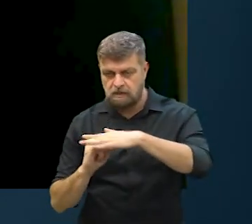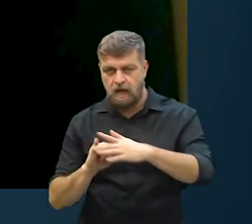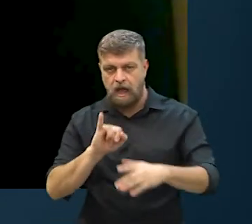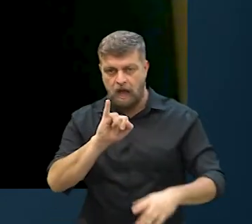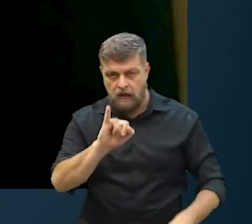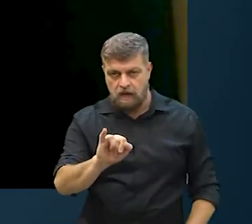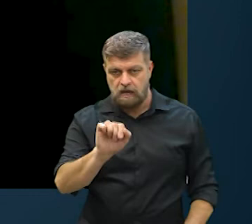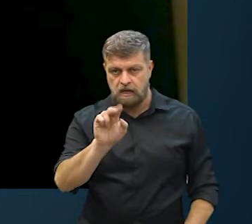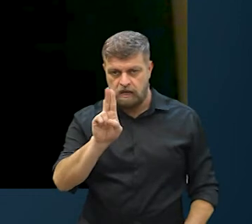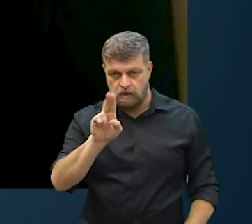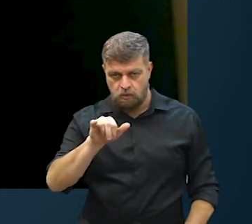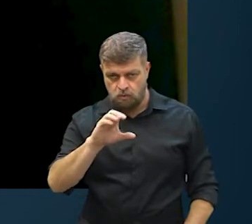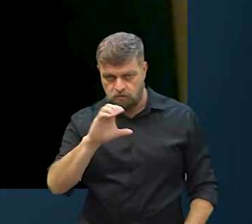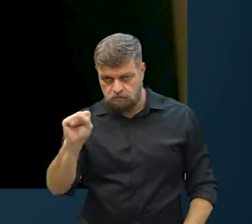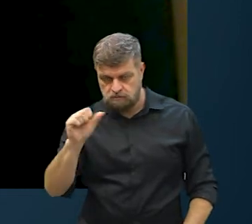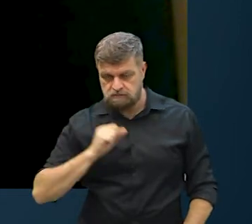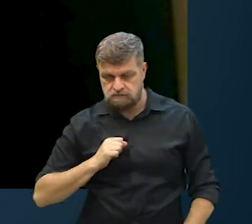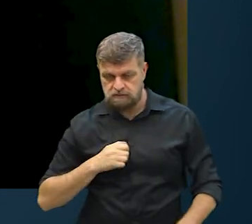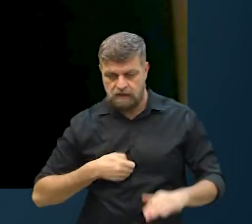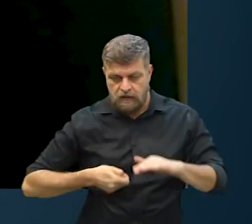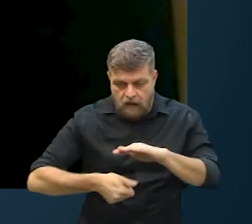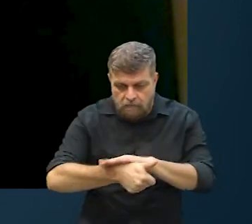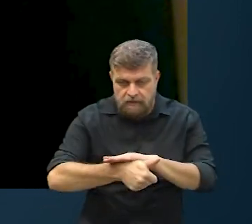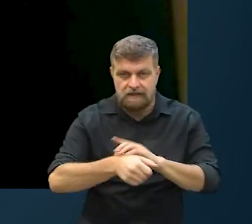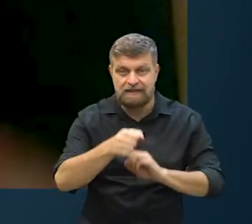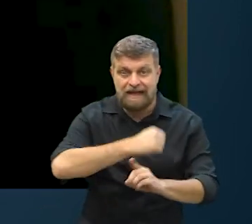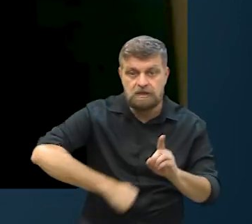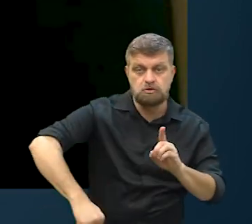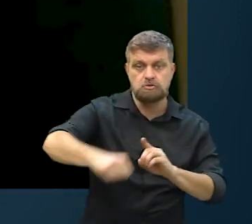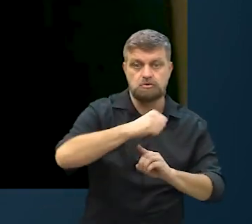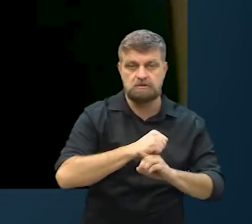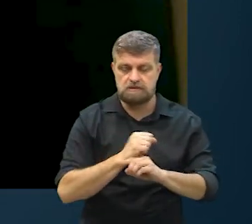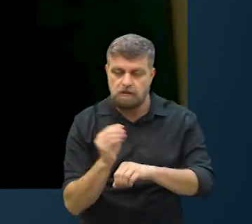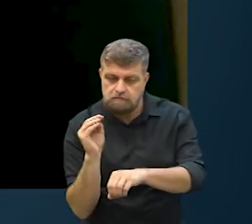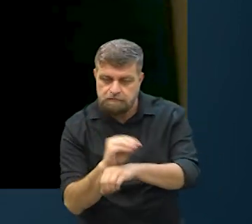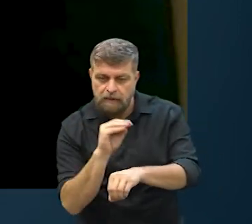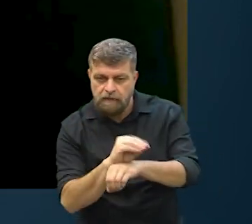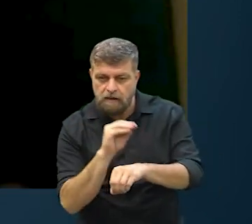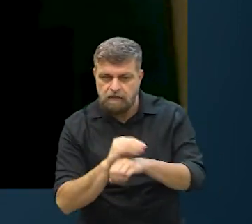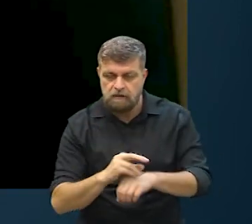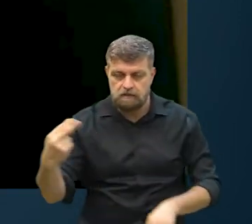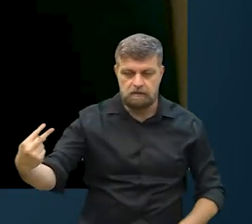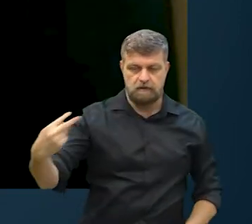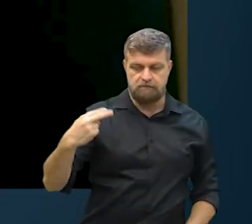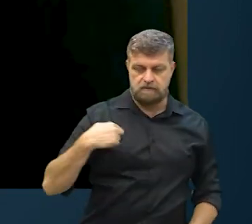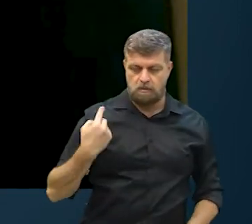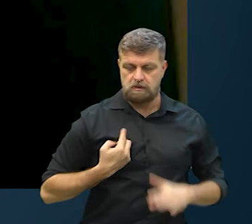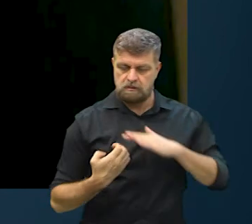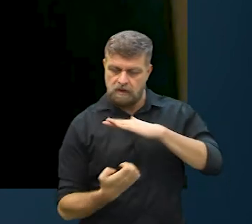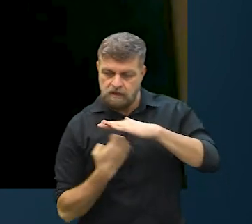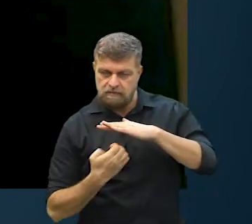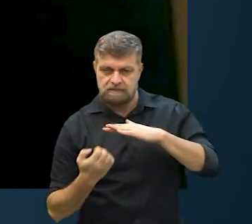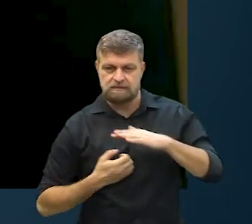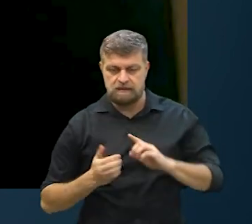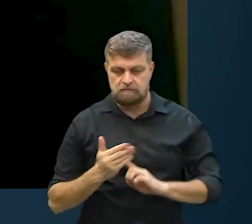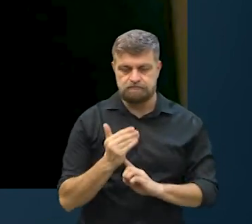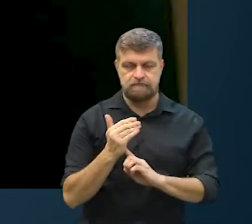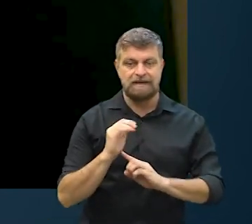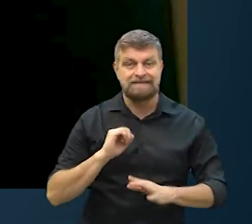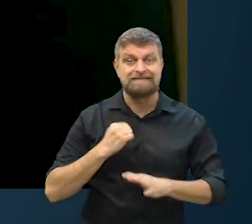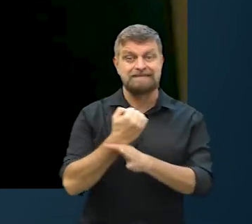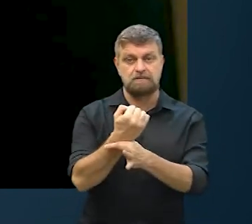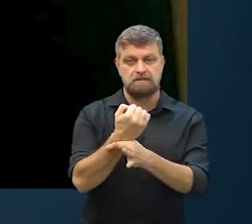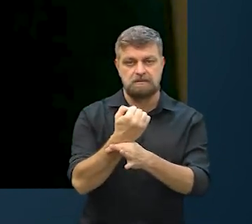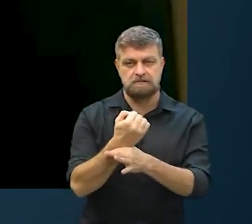Instituto Iunos, né? Investir em startups que tenham um cunho de impacto social, e ele enxergou na gente uma startup de